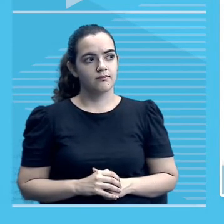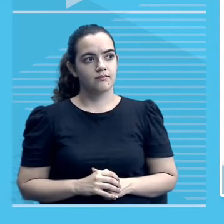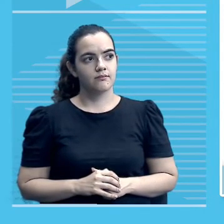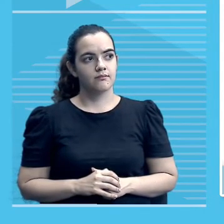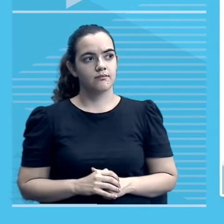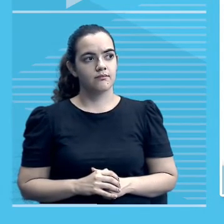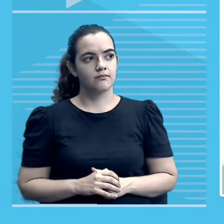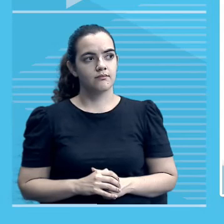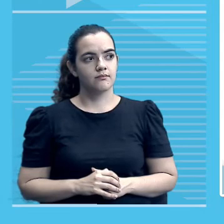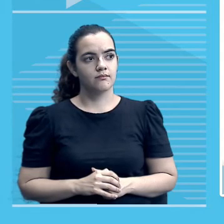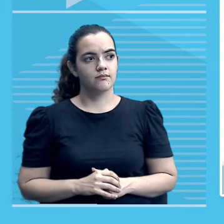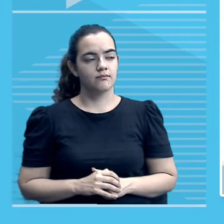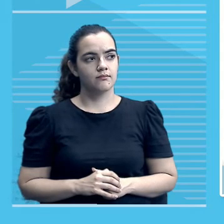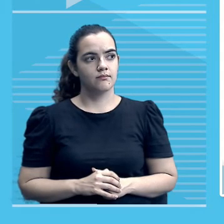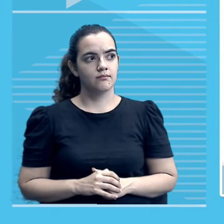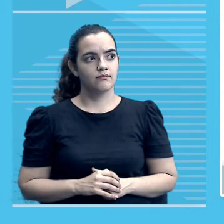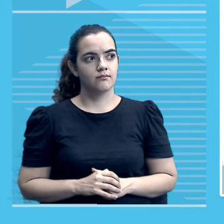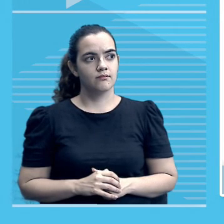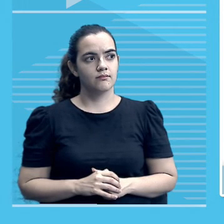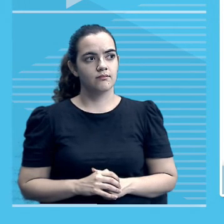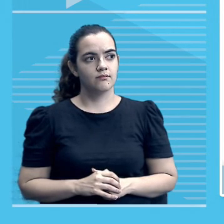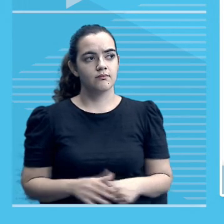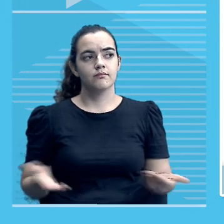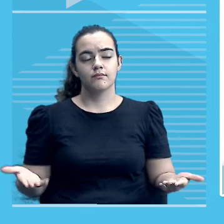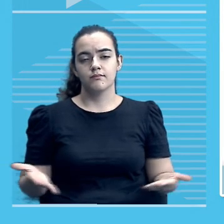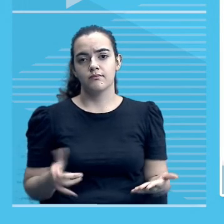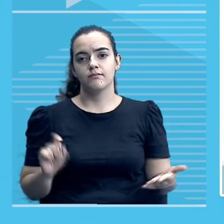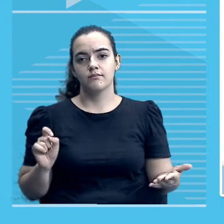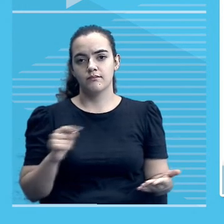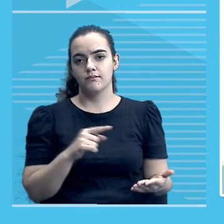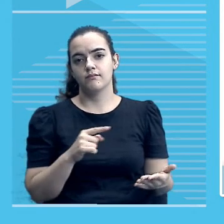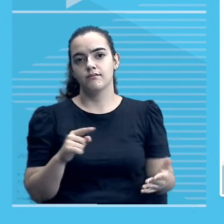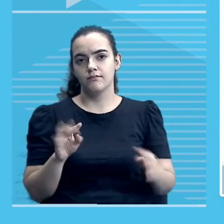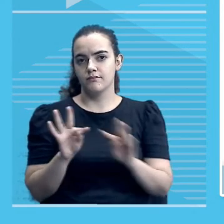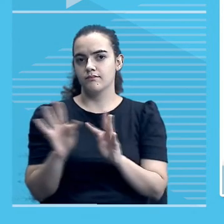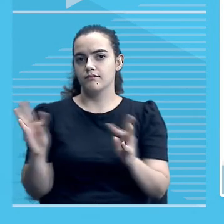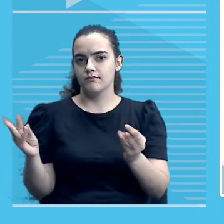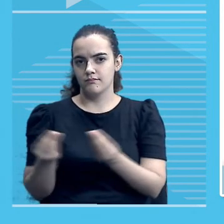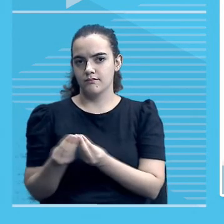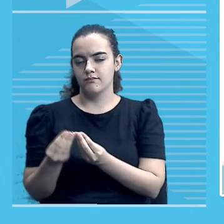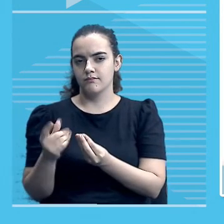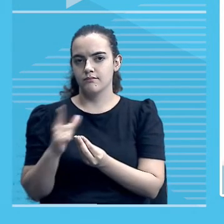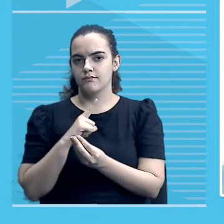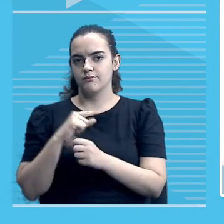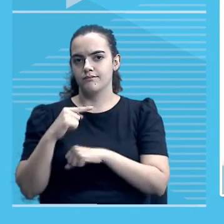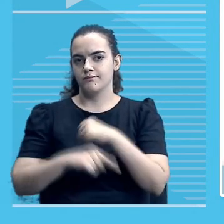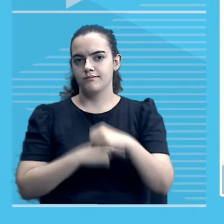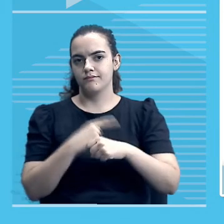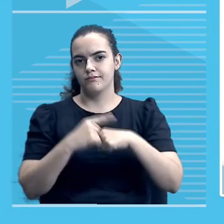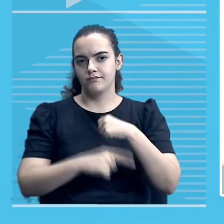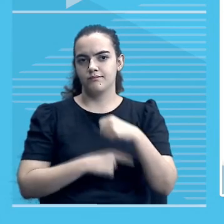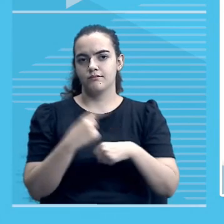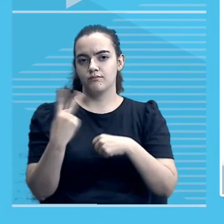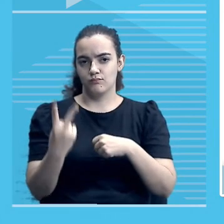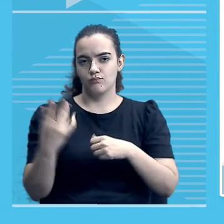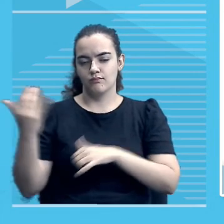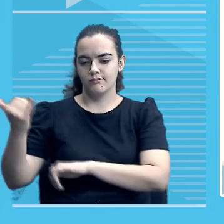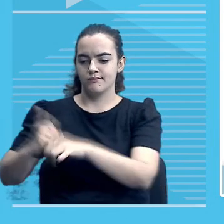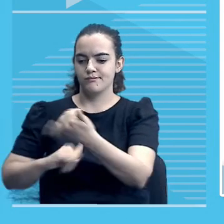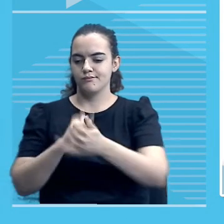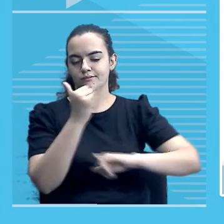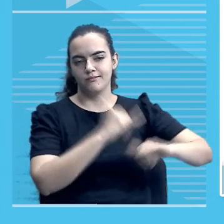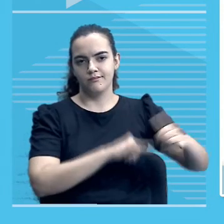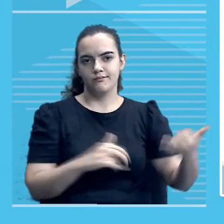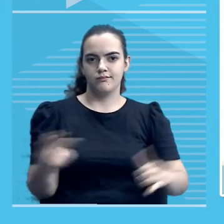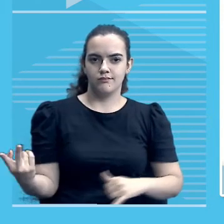E aqui nós queremos, né, um composto formado por átomos de 2 elementos químicos. Somente 2 elementos